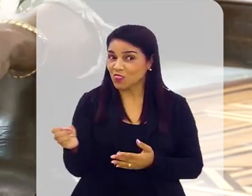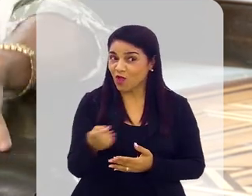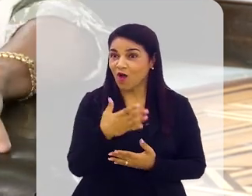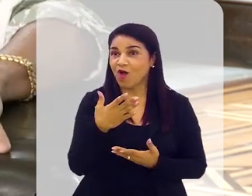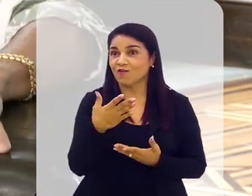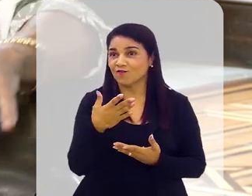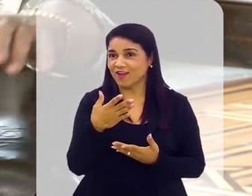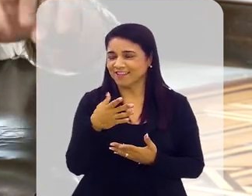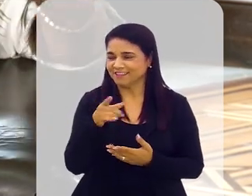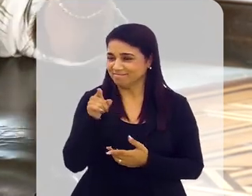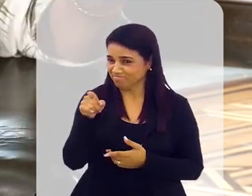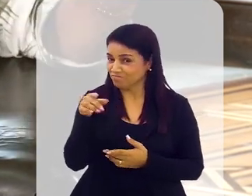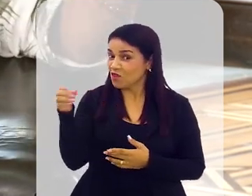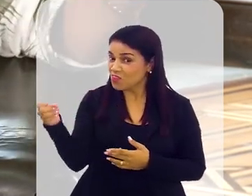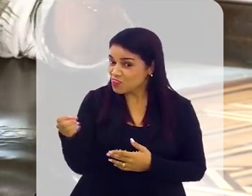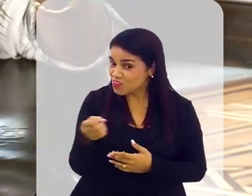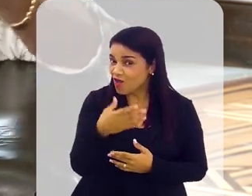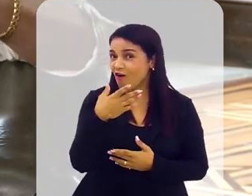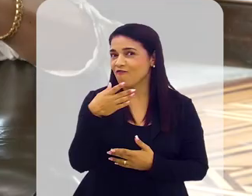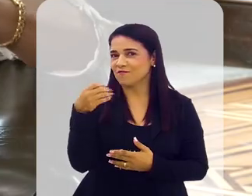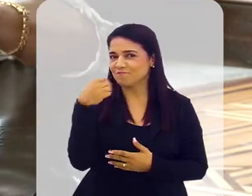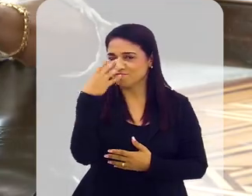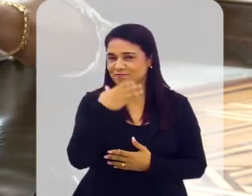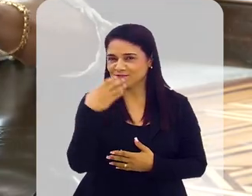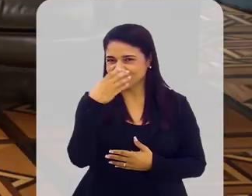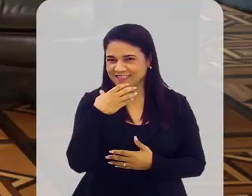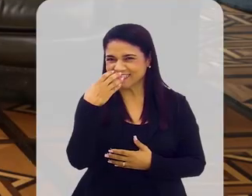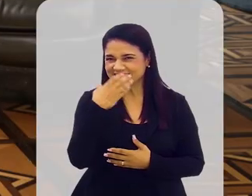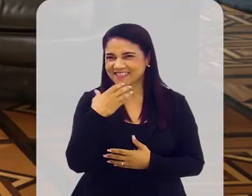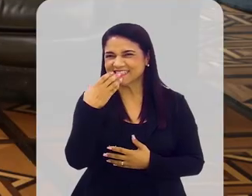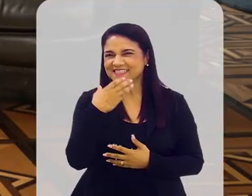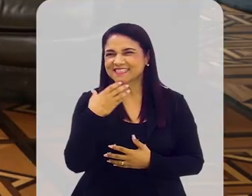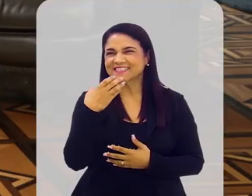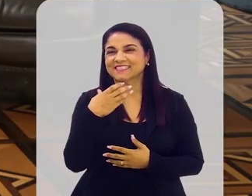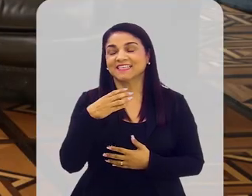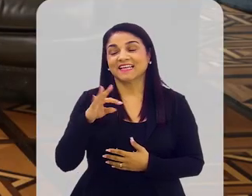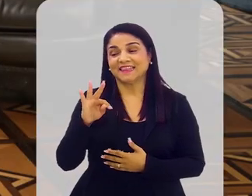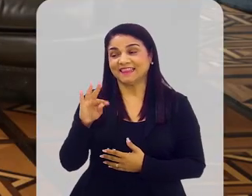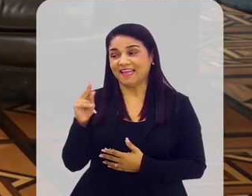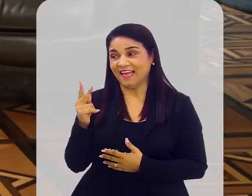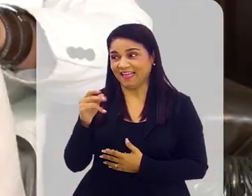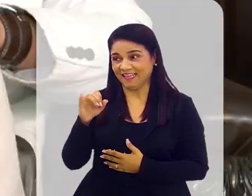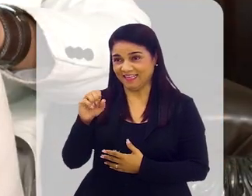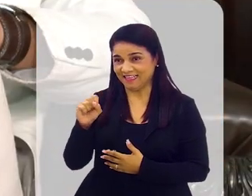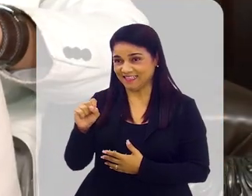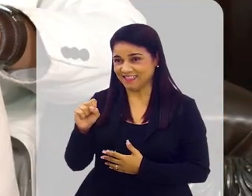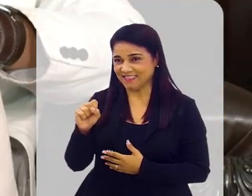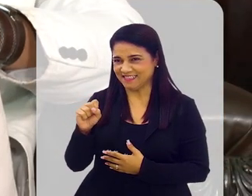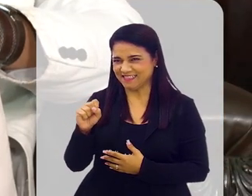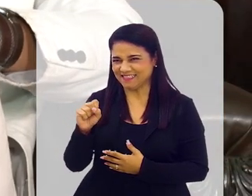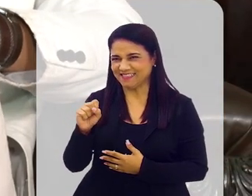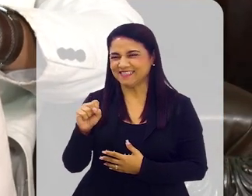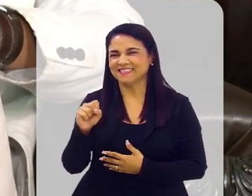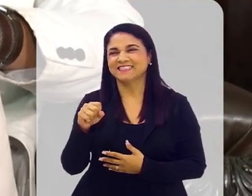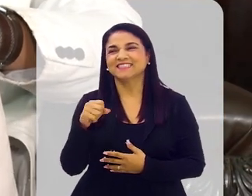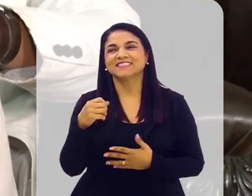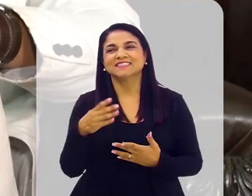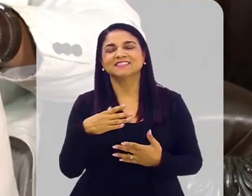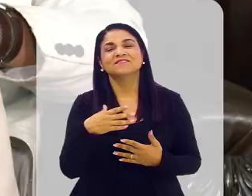para você. Quer dizer, da tua época. Coisa ali, me chamou de antigo. Ô, Taizinhas, punk,